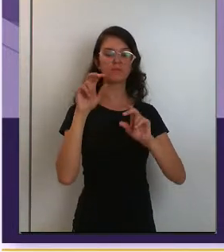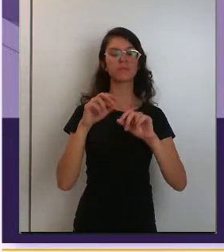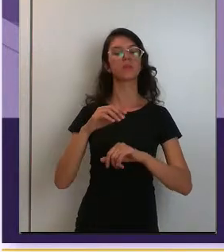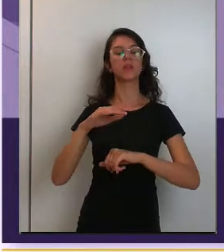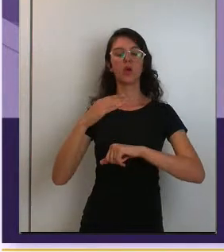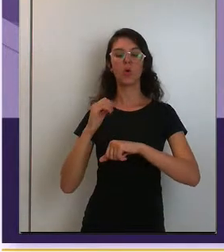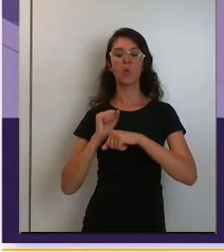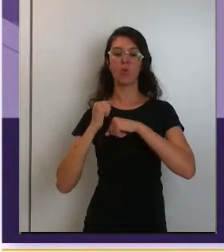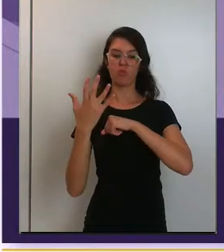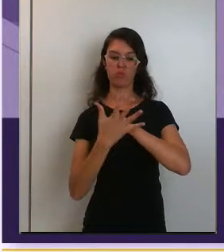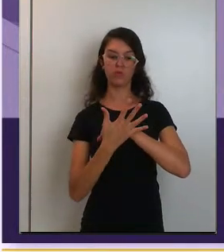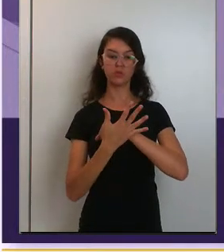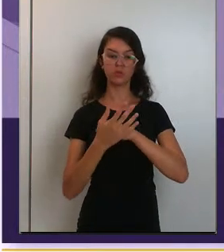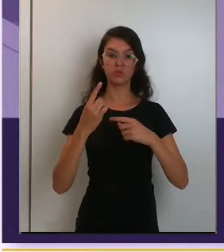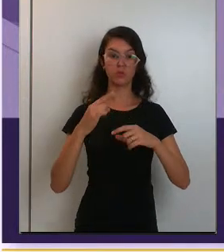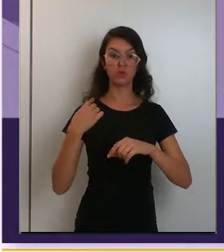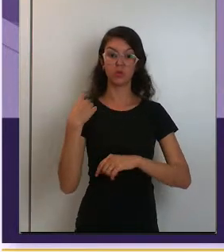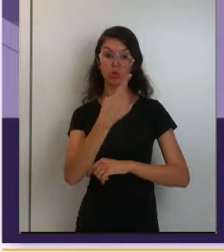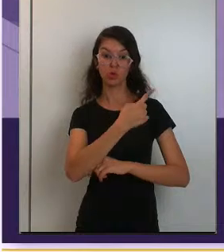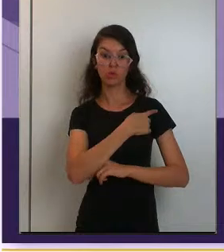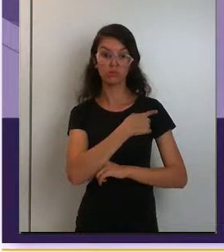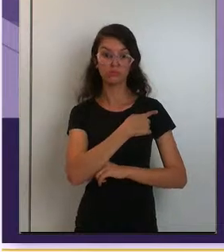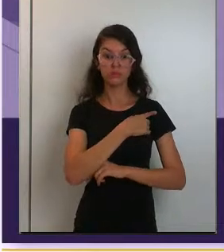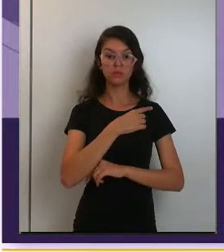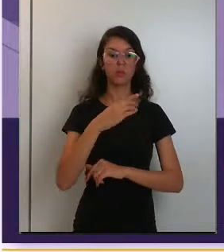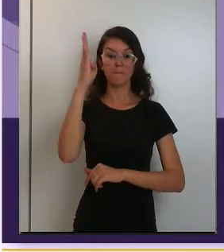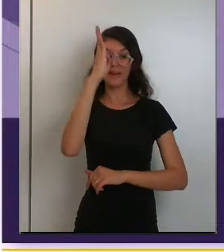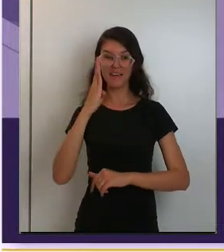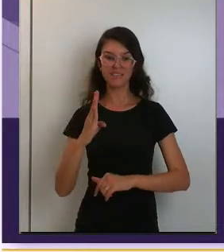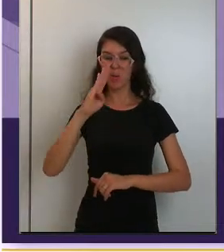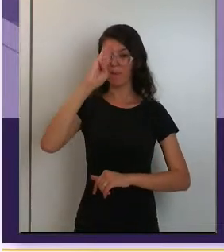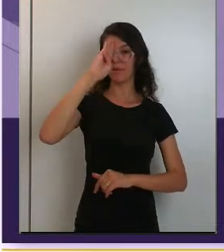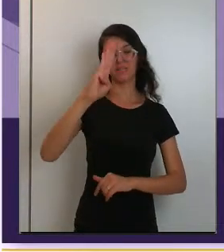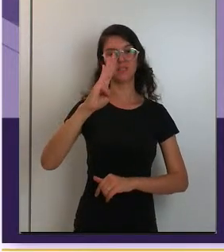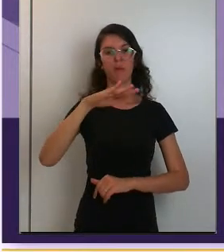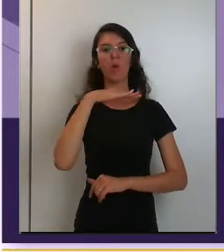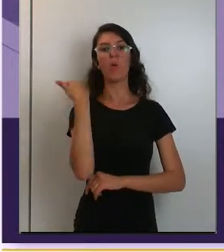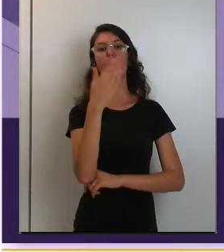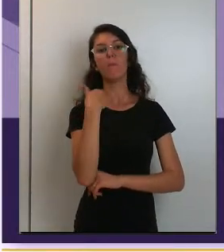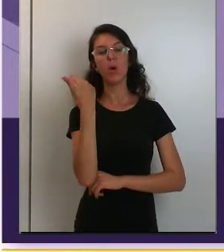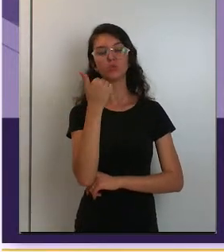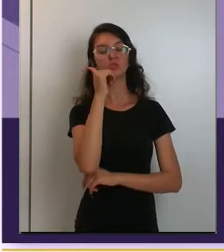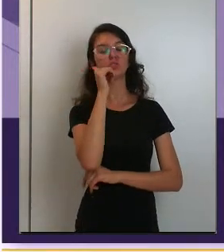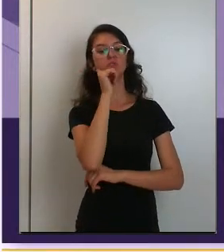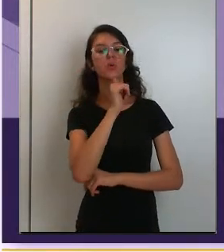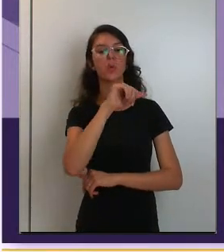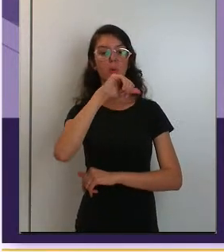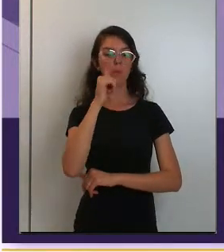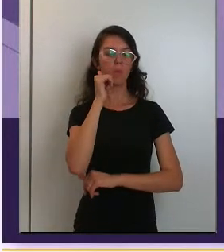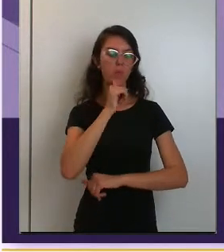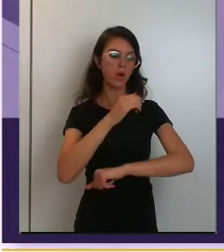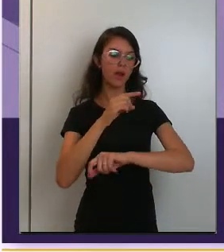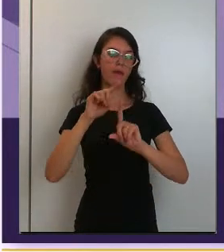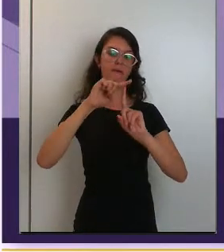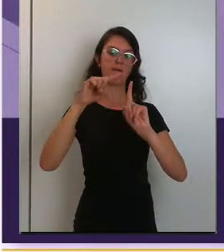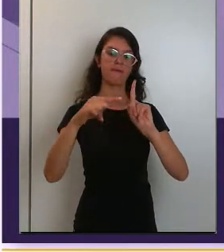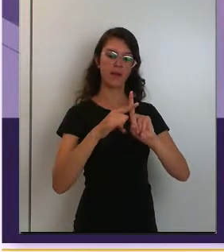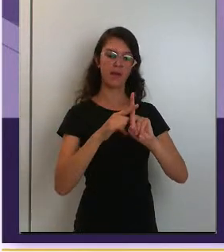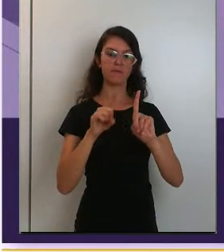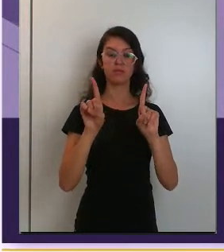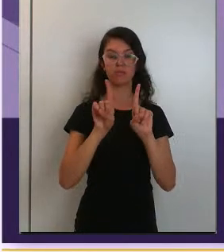Brasil liderasse o número de óbitos de mulheres gestantes e puerpérias